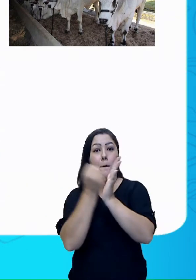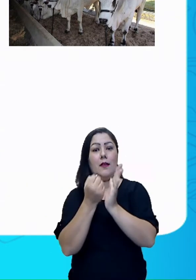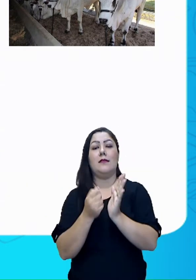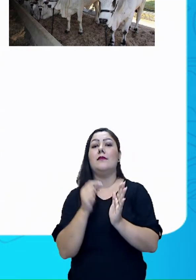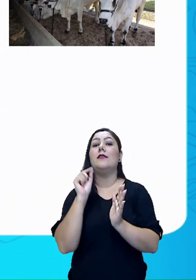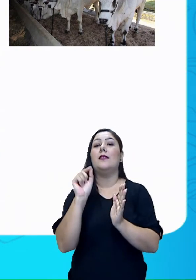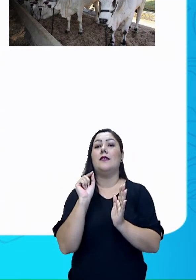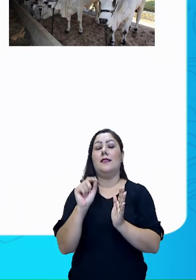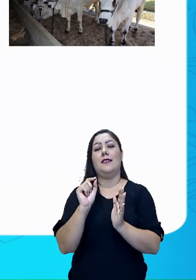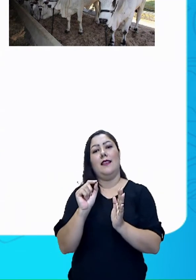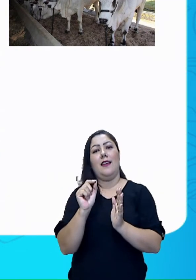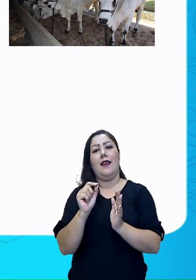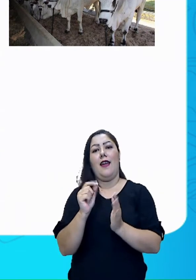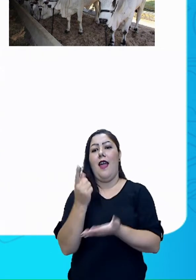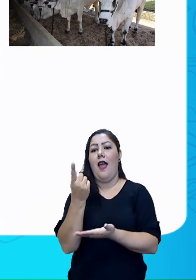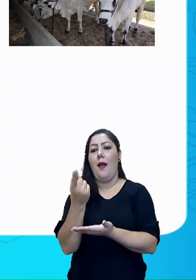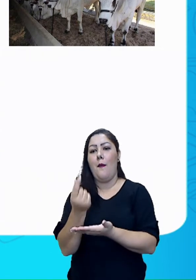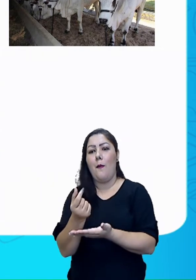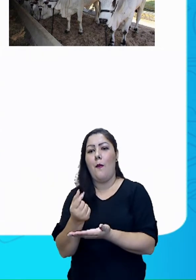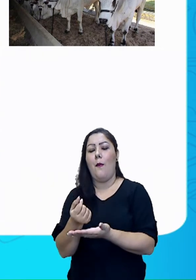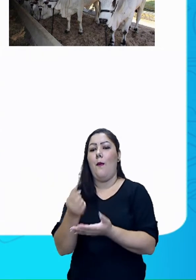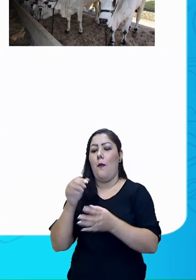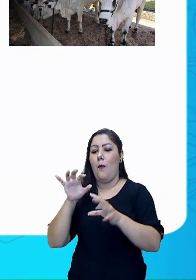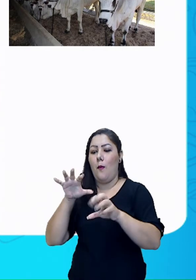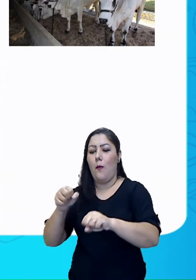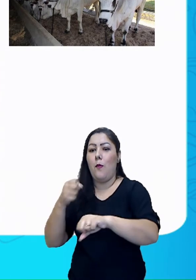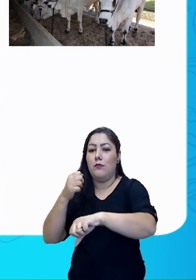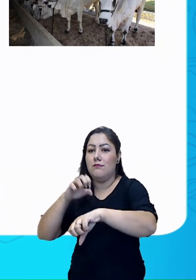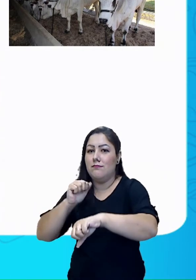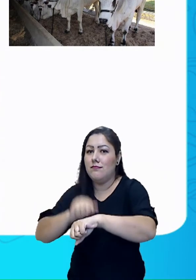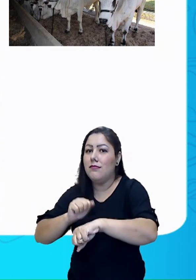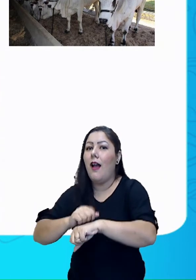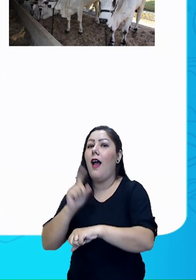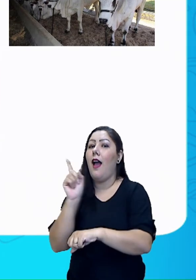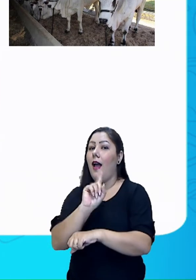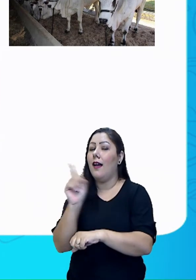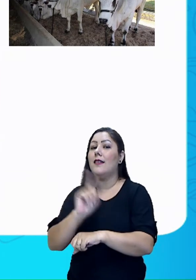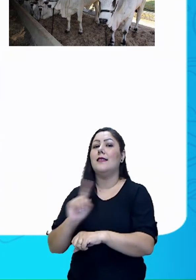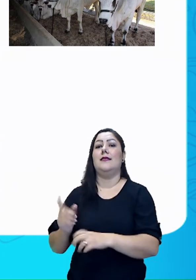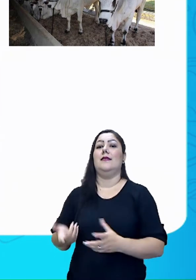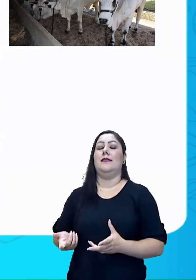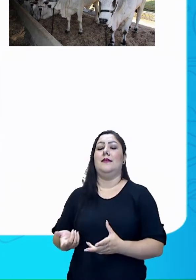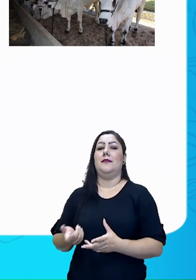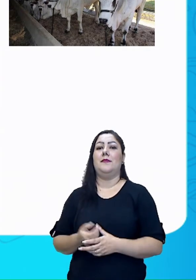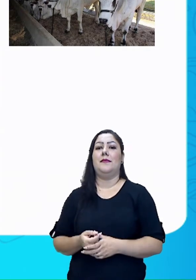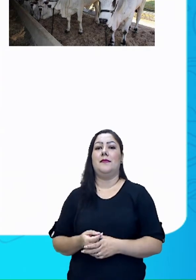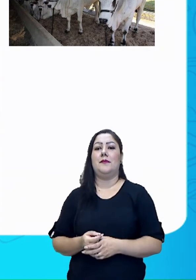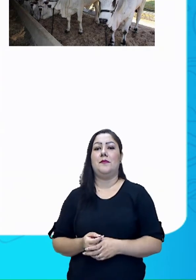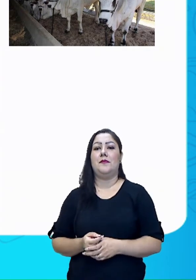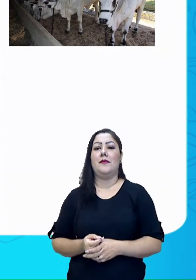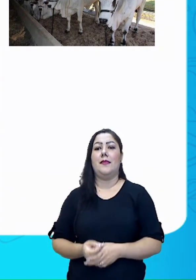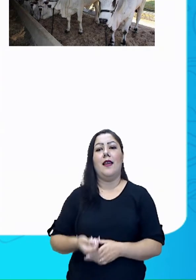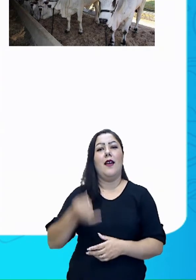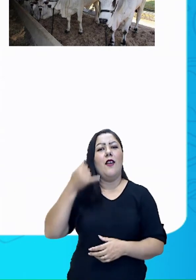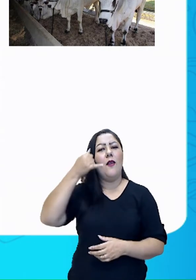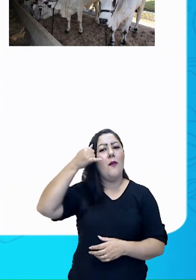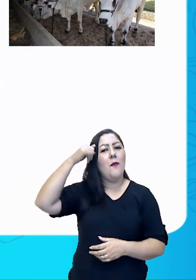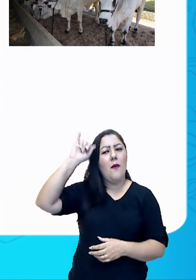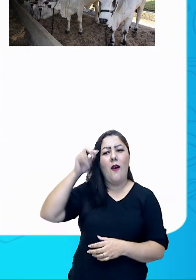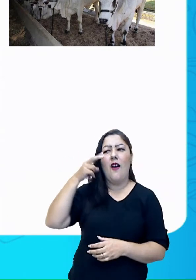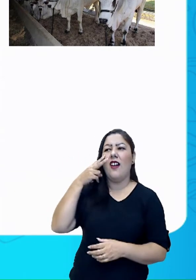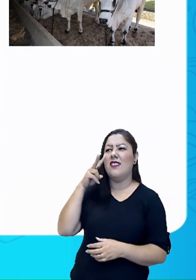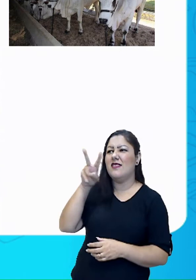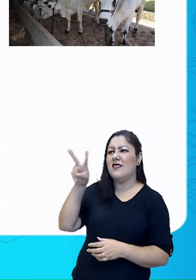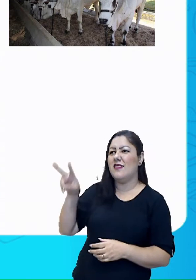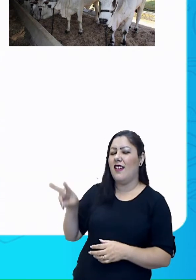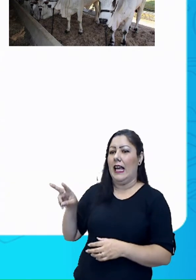imaterial de Governador Valadares. Olha que legal, aí eu coloquei alguns bois que a gente lembra, né? Quem nunca passou ali no meio